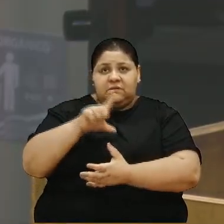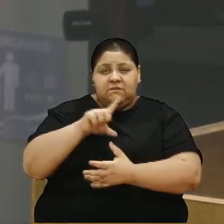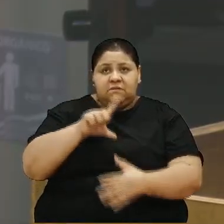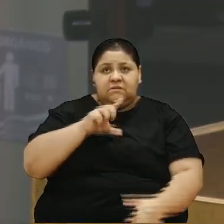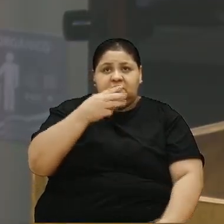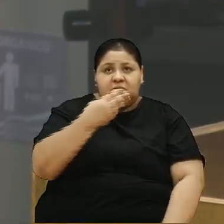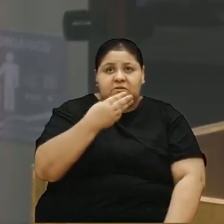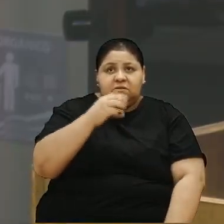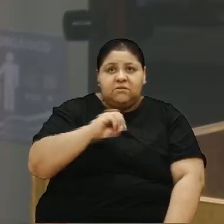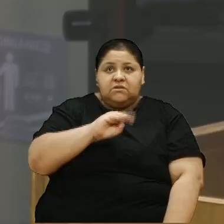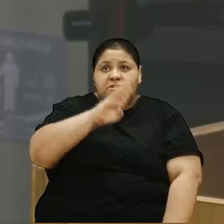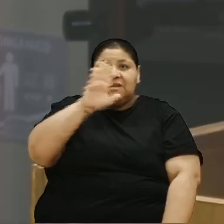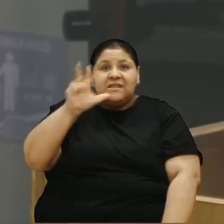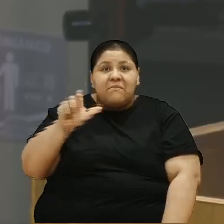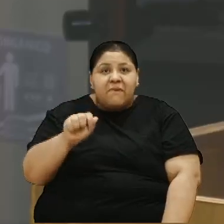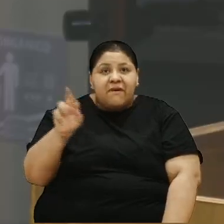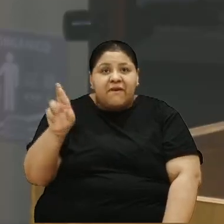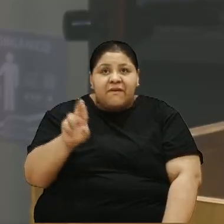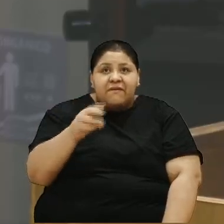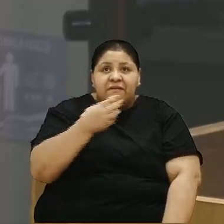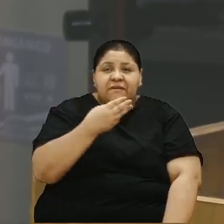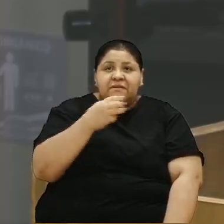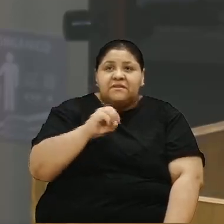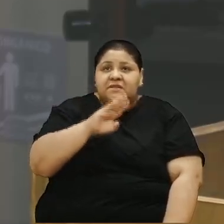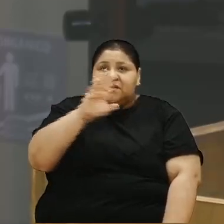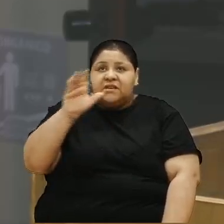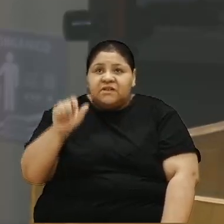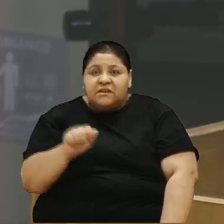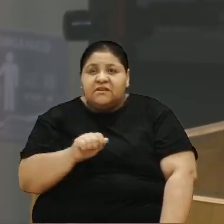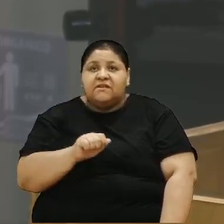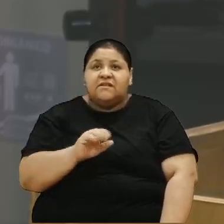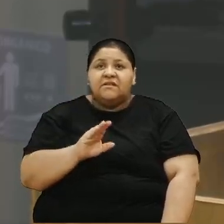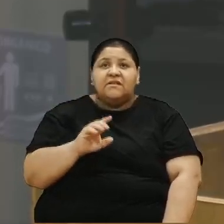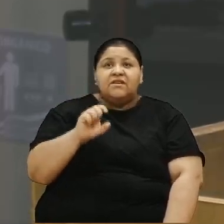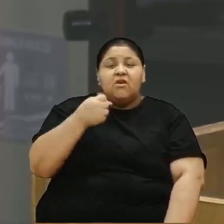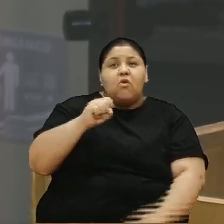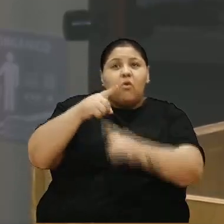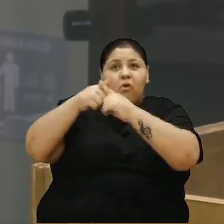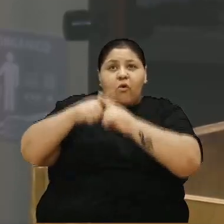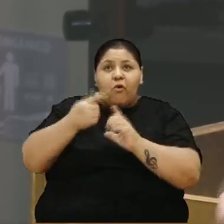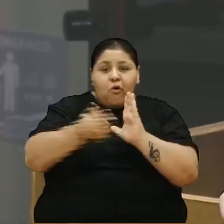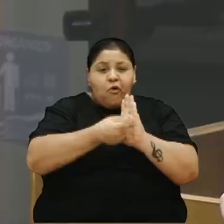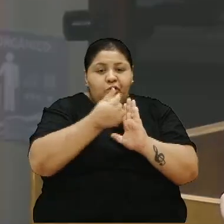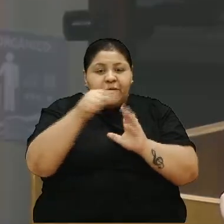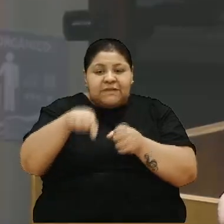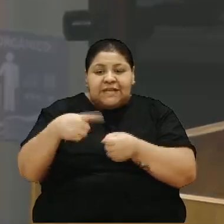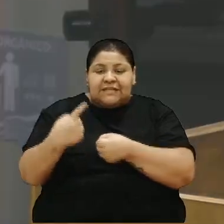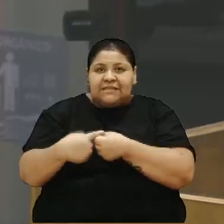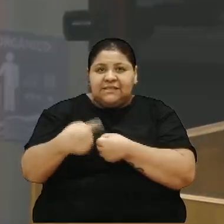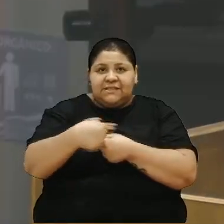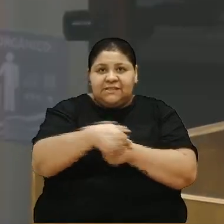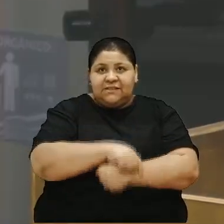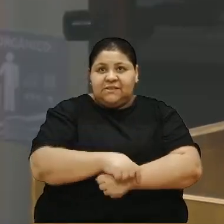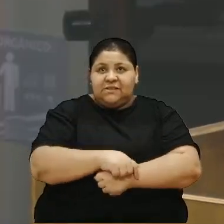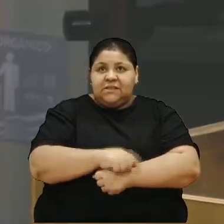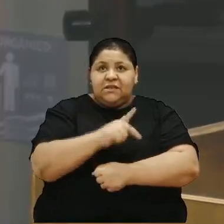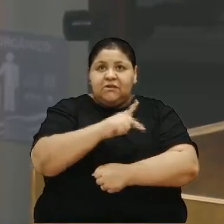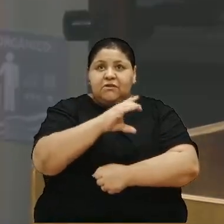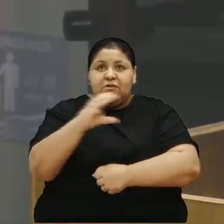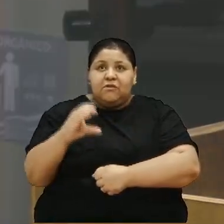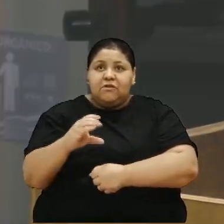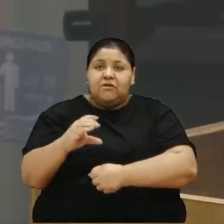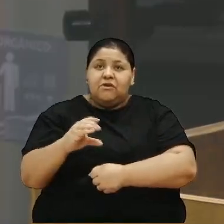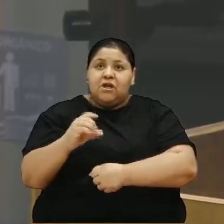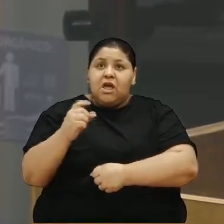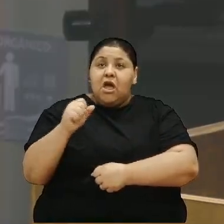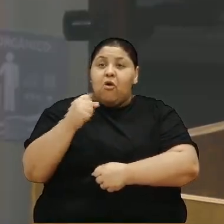30 bilhões de reais. 30 bilhões de reais é 8 vezes o orçamento dessa cidade. O PCC é 8 vezes maior